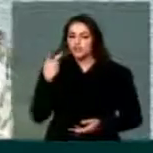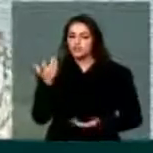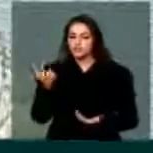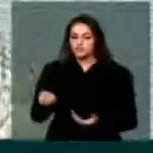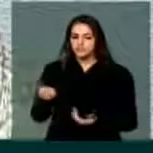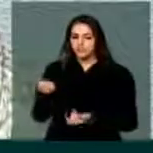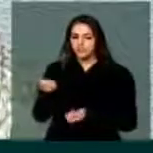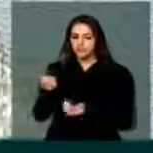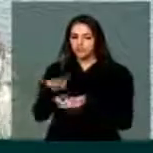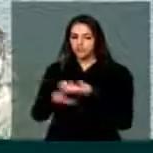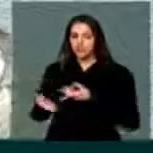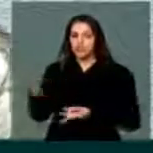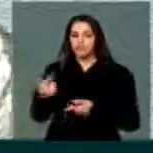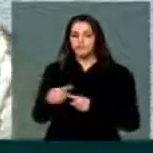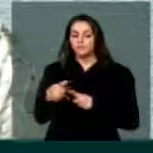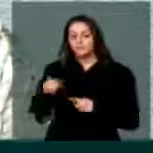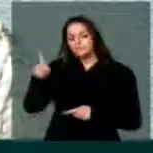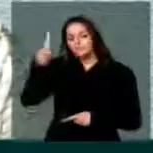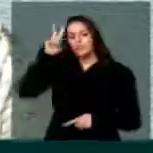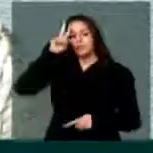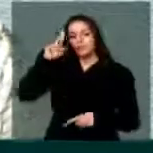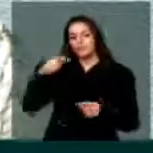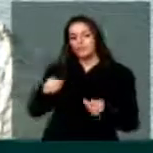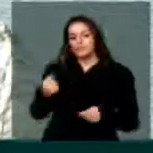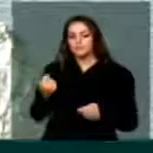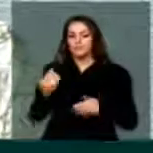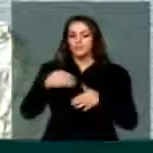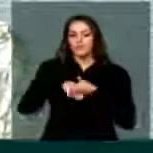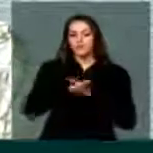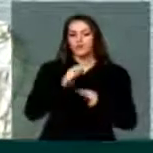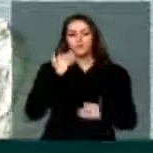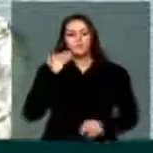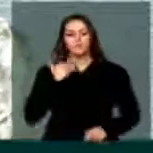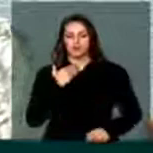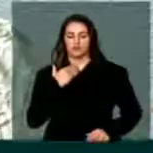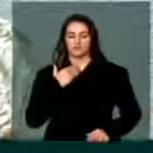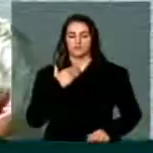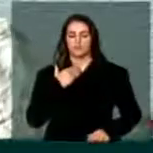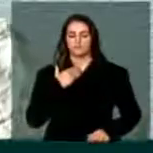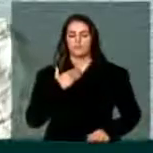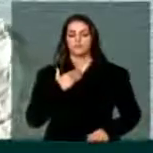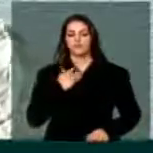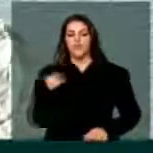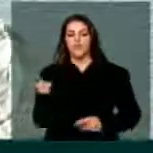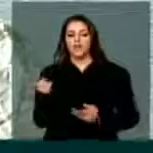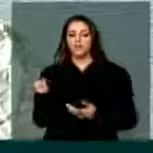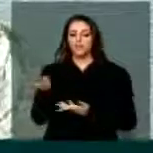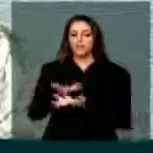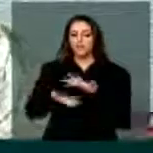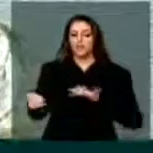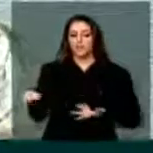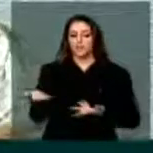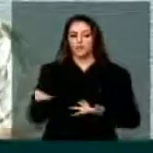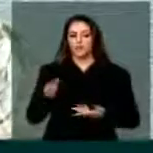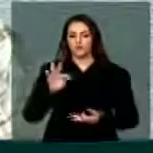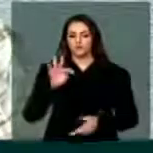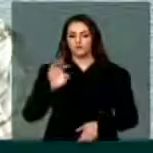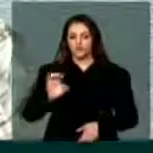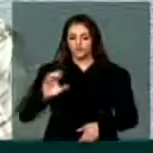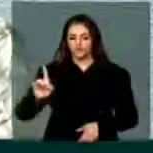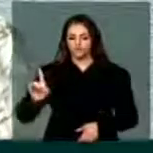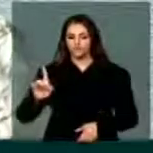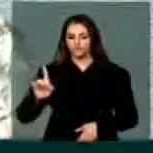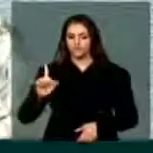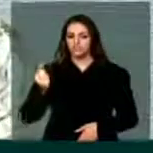porque era para estar depositando na segunda-feira o cheque, dia 17 de março. Então eu pedi para que ele trocasse e me mandasse uma TED, me mandasse